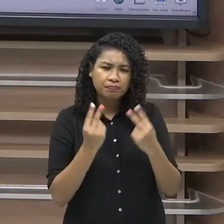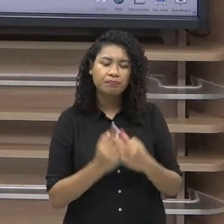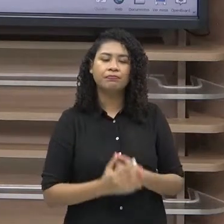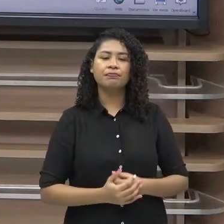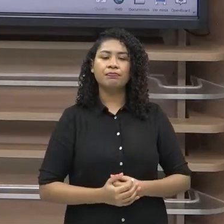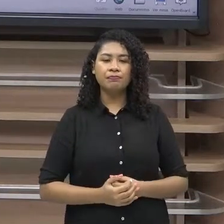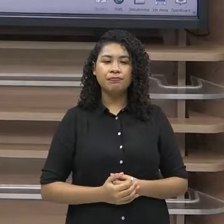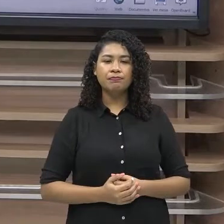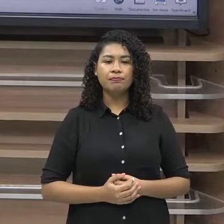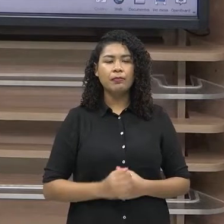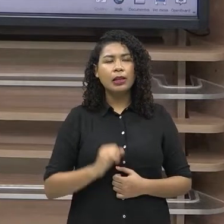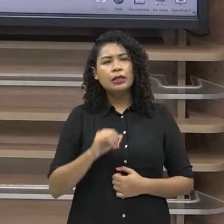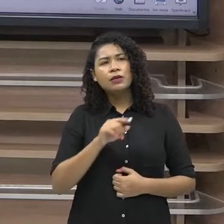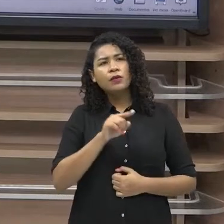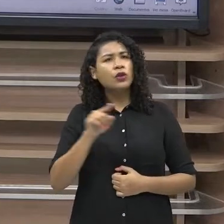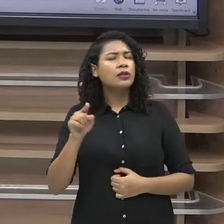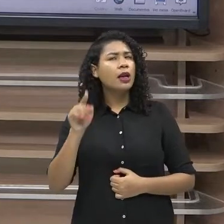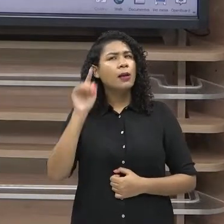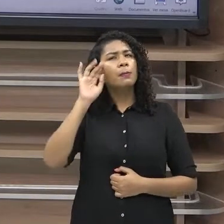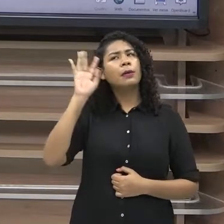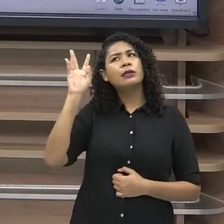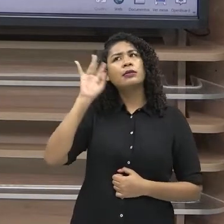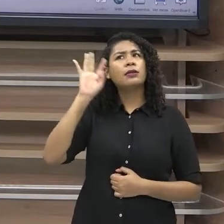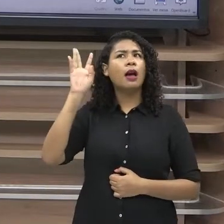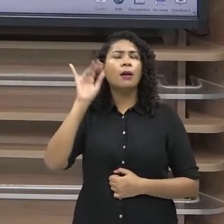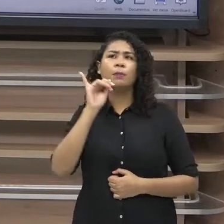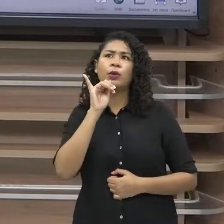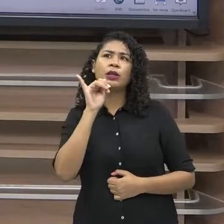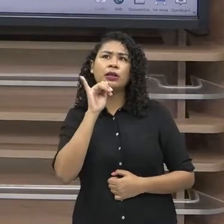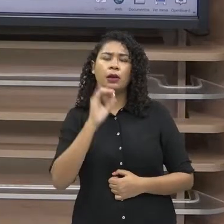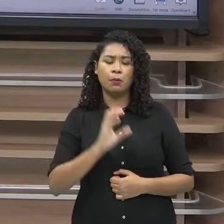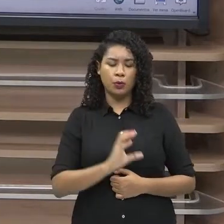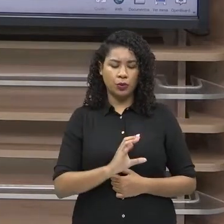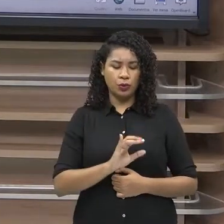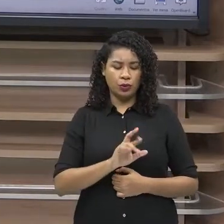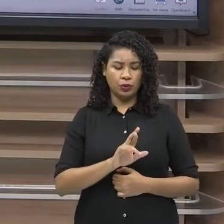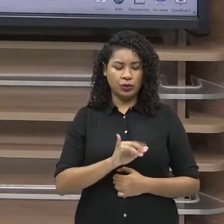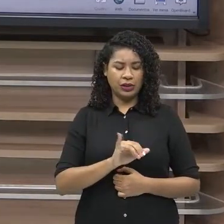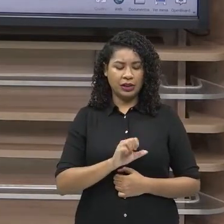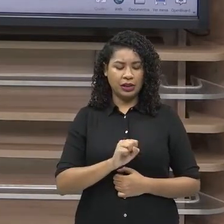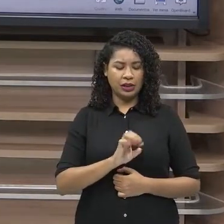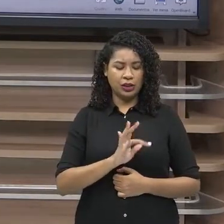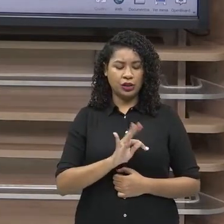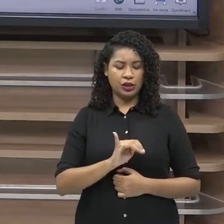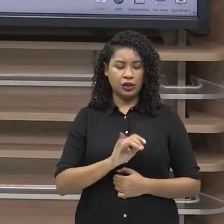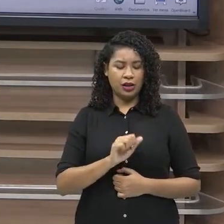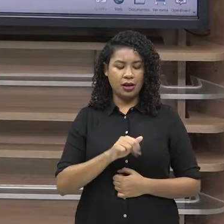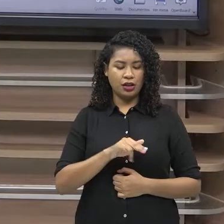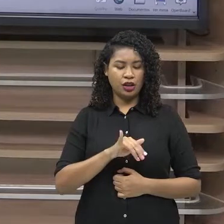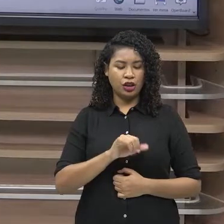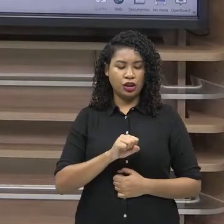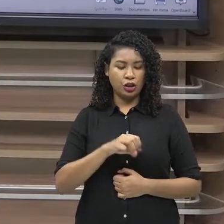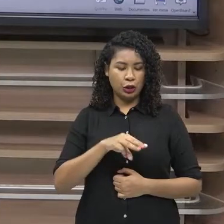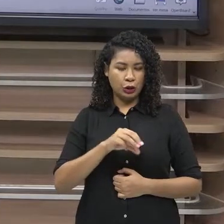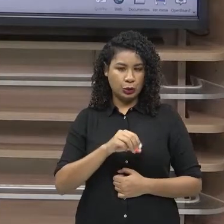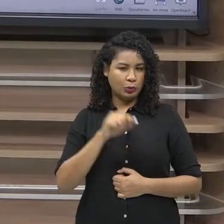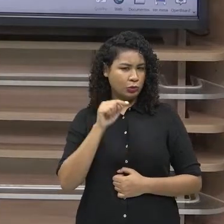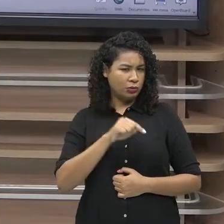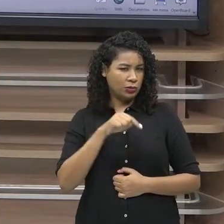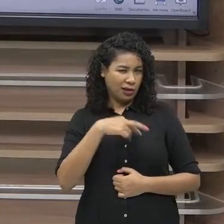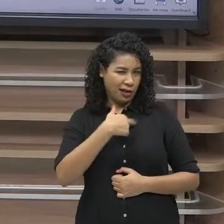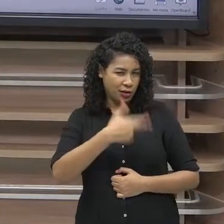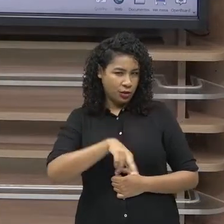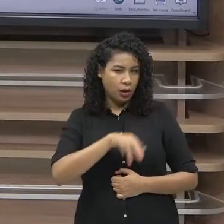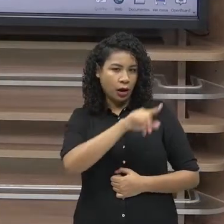Quando você pensa, de repente, no cristianismo, logo na cabeça vem o quê? A